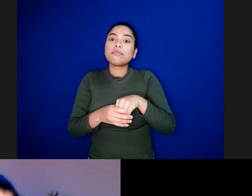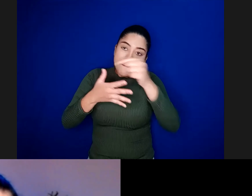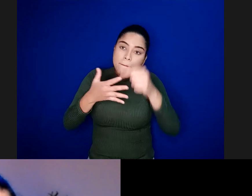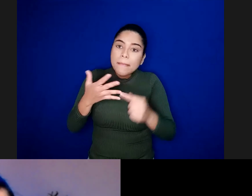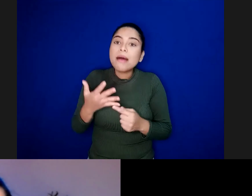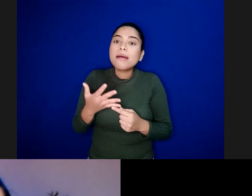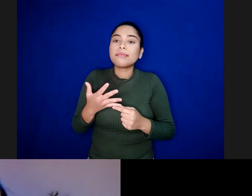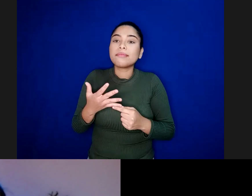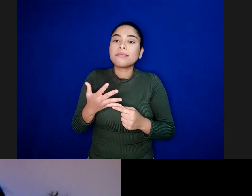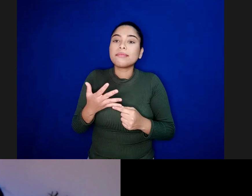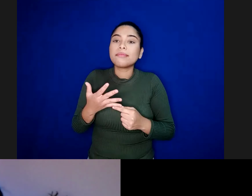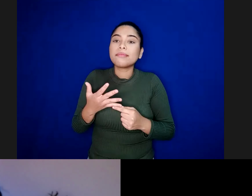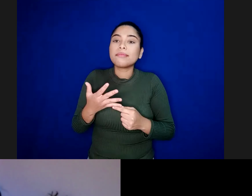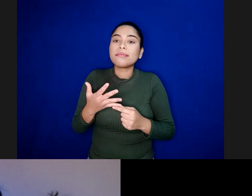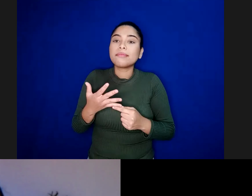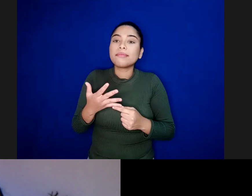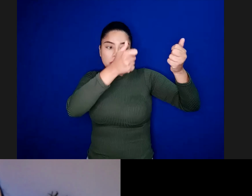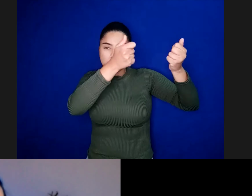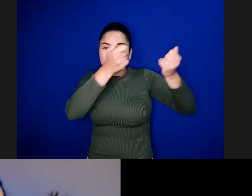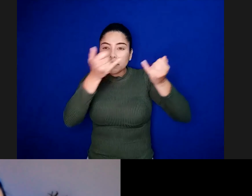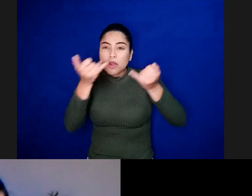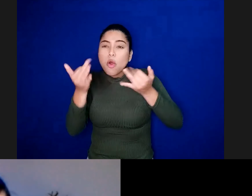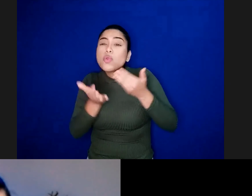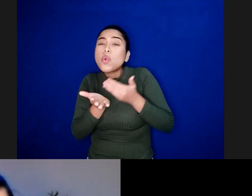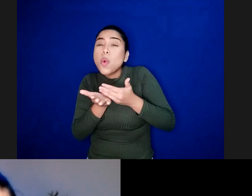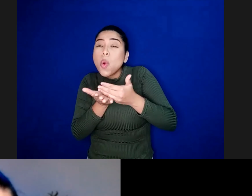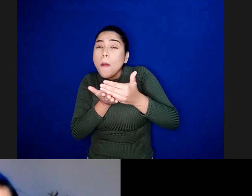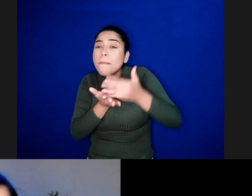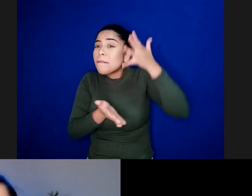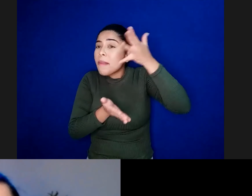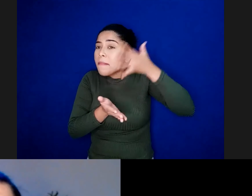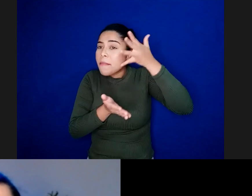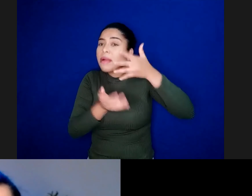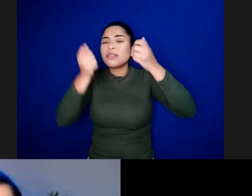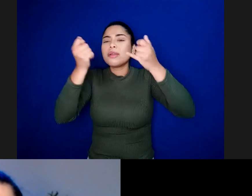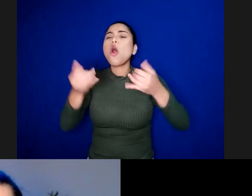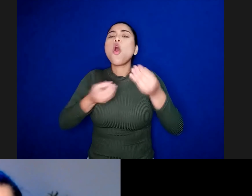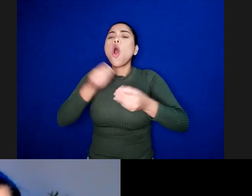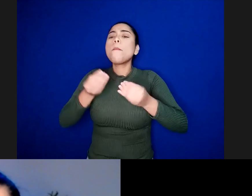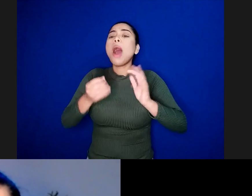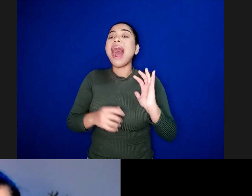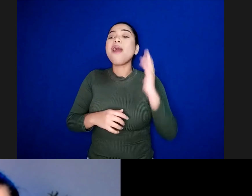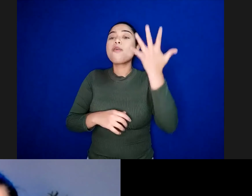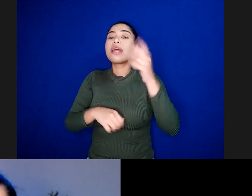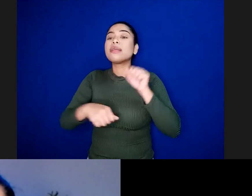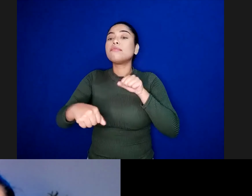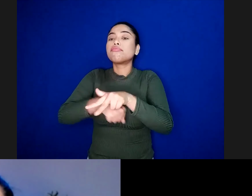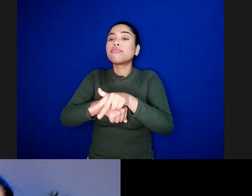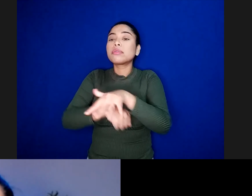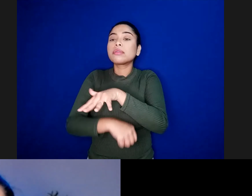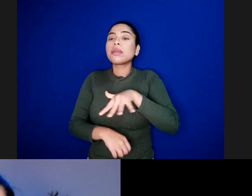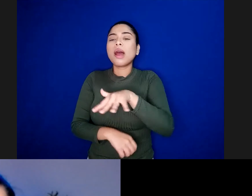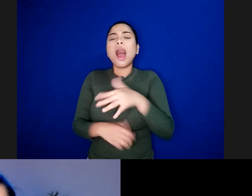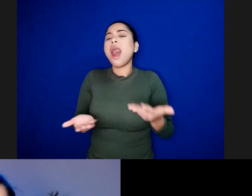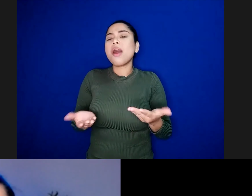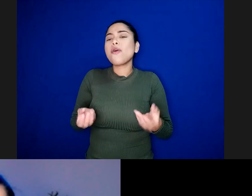parte Inicial como que são ocorrem no mercado porque isso é um grande para gente falar um pouco depois também